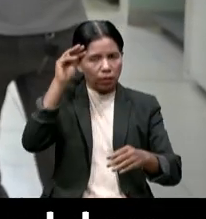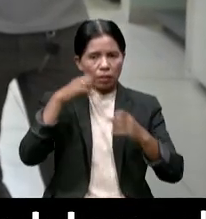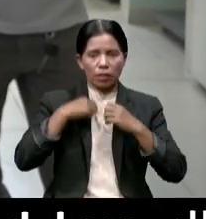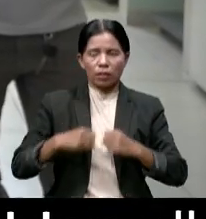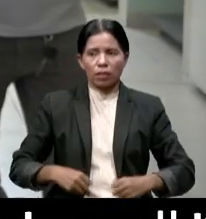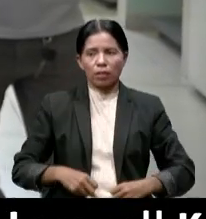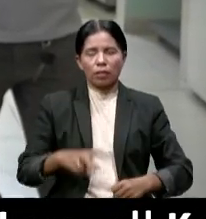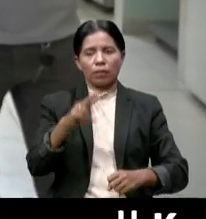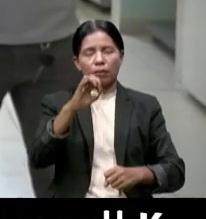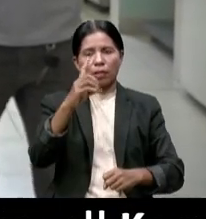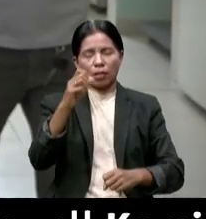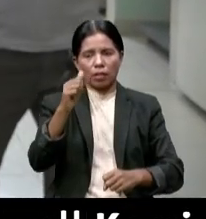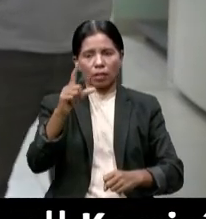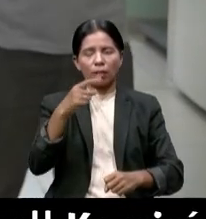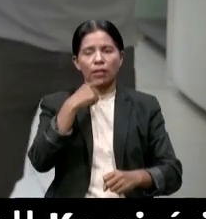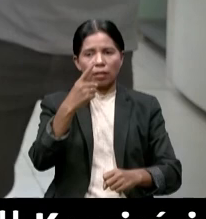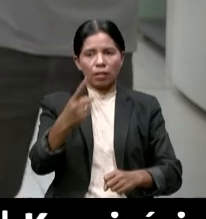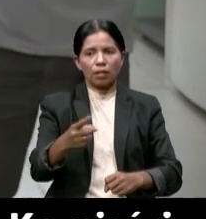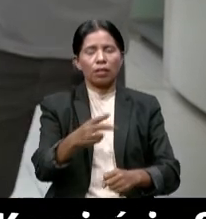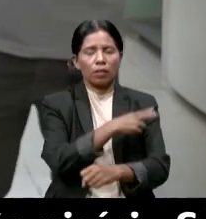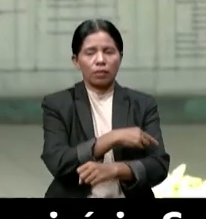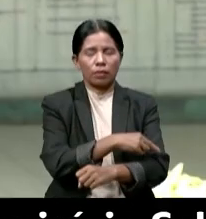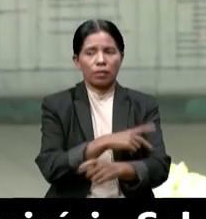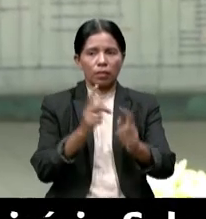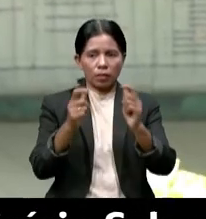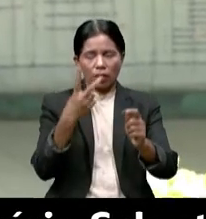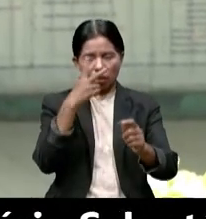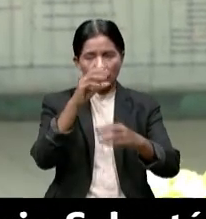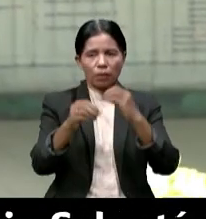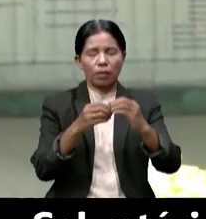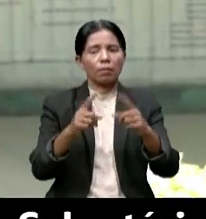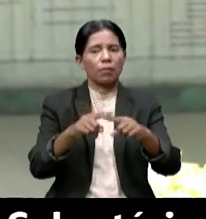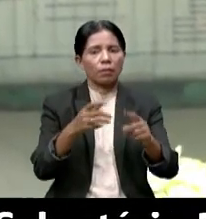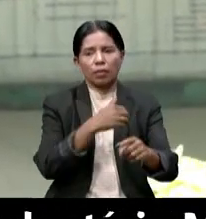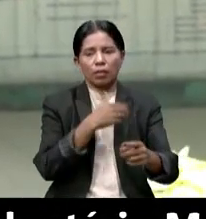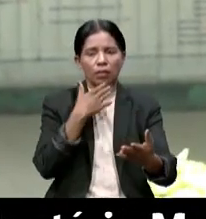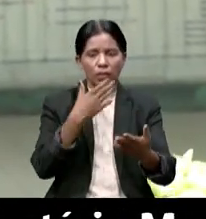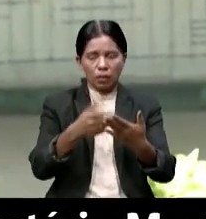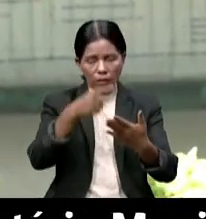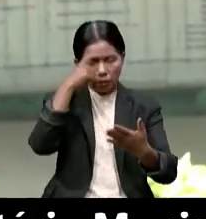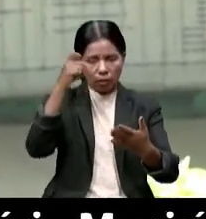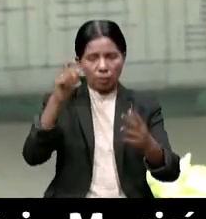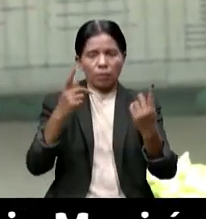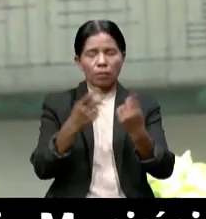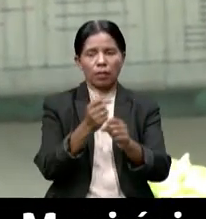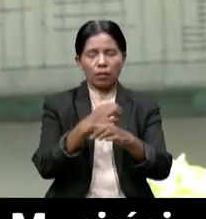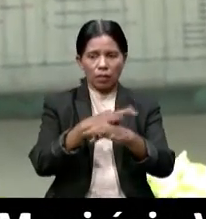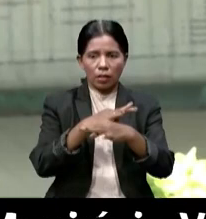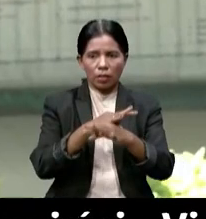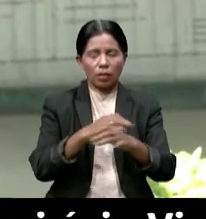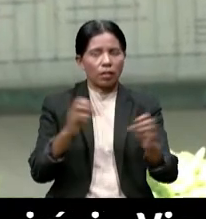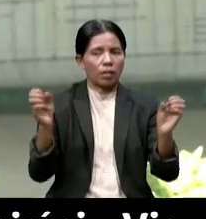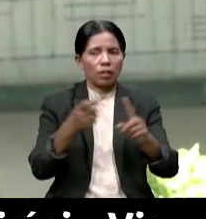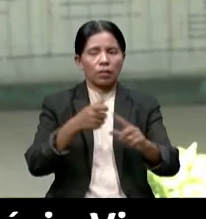Saúde Vidal de Jesus López Ateten, hospital tenta una tu resolve, mas be se da o dia também empresa nebe ato halo manutenção la